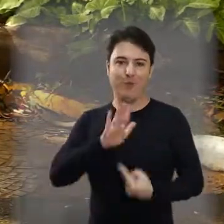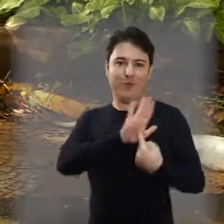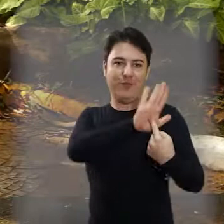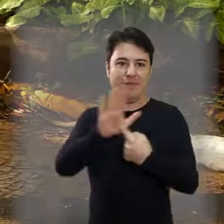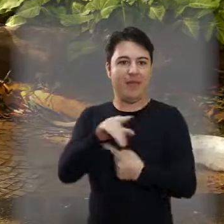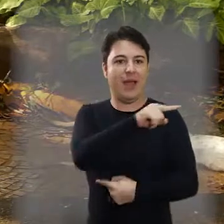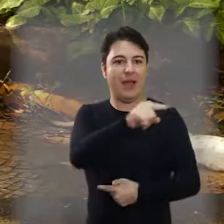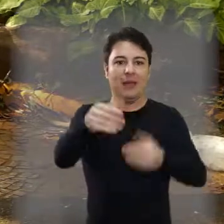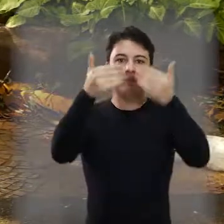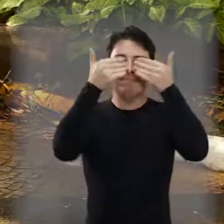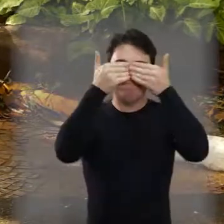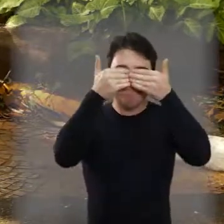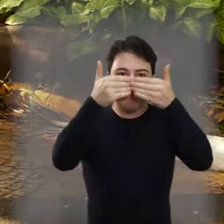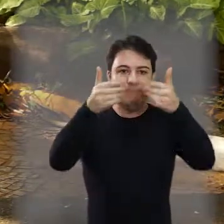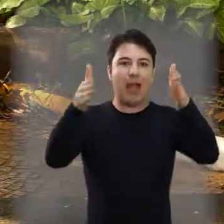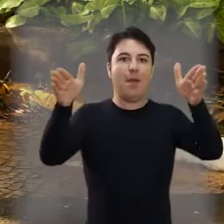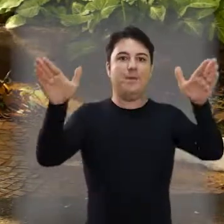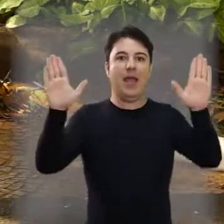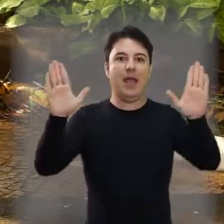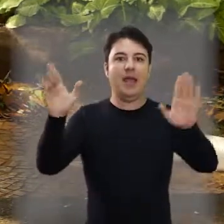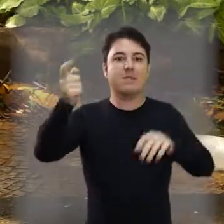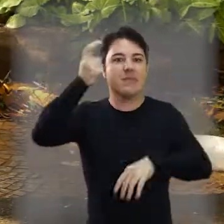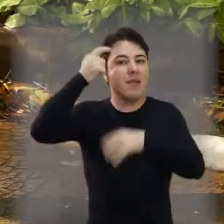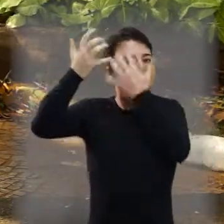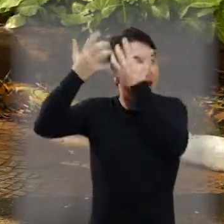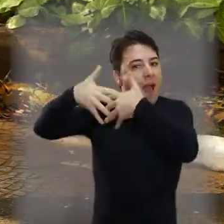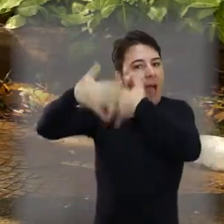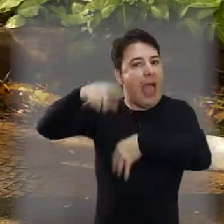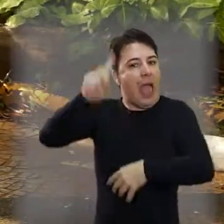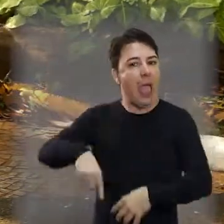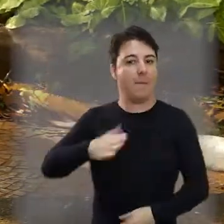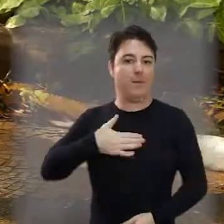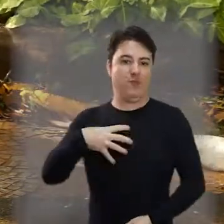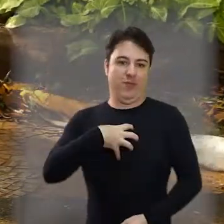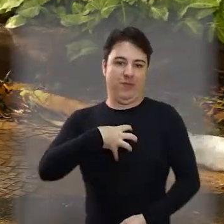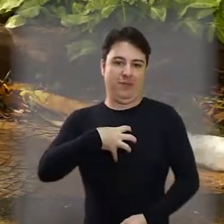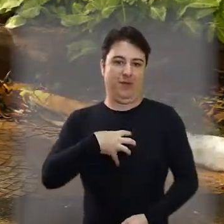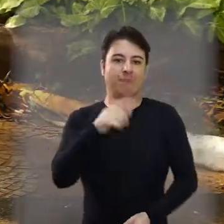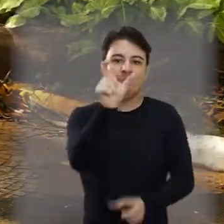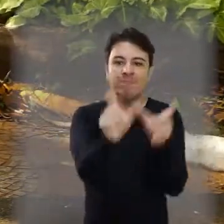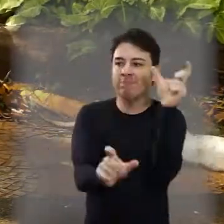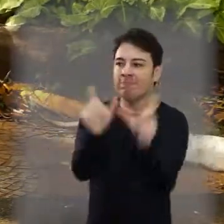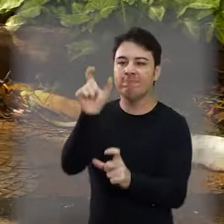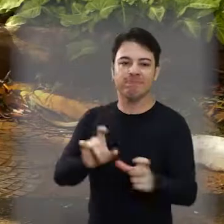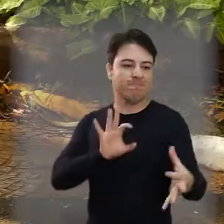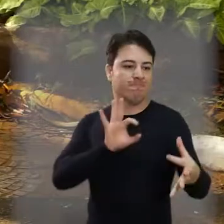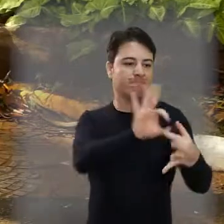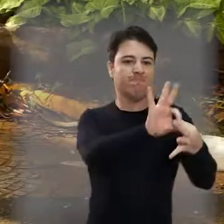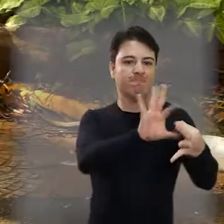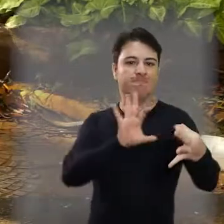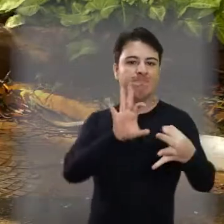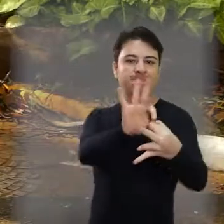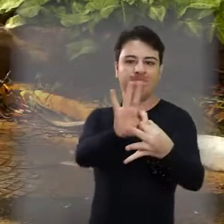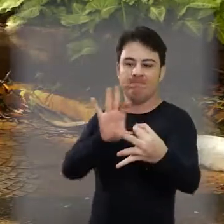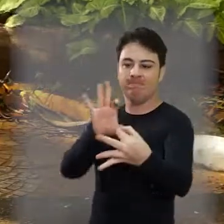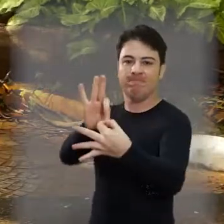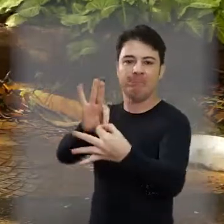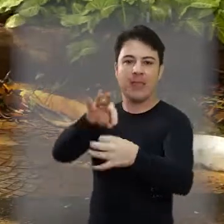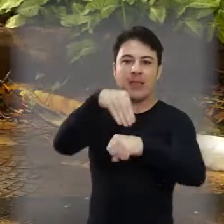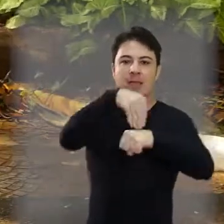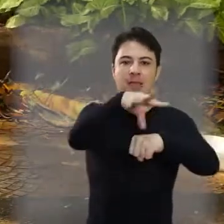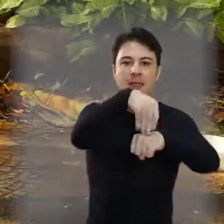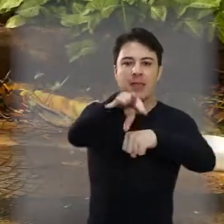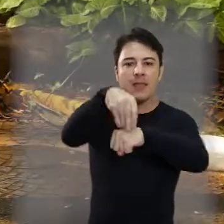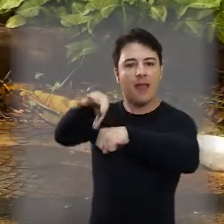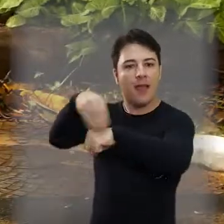que o meu espetáculo tem sempre essa coisa da força dos nossos pensamentos e do poder dos nossos sonhos. Eu acho que essa é a forma que eu